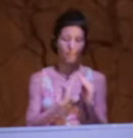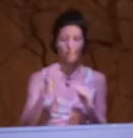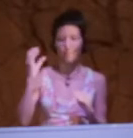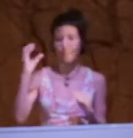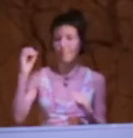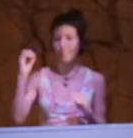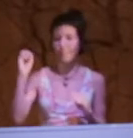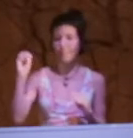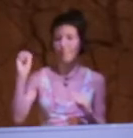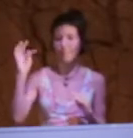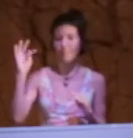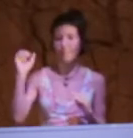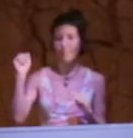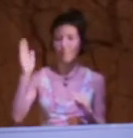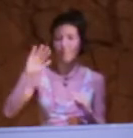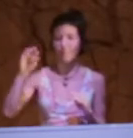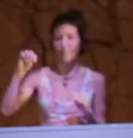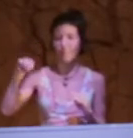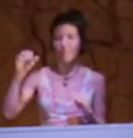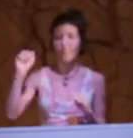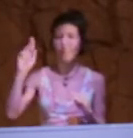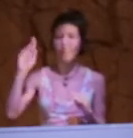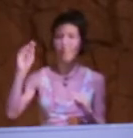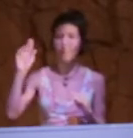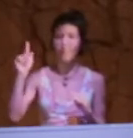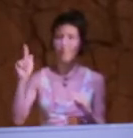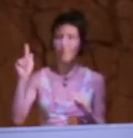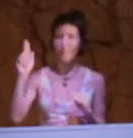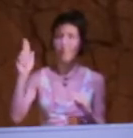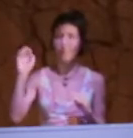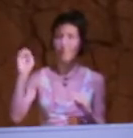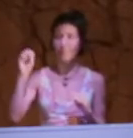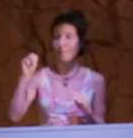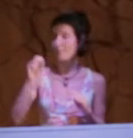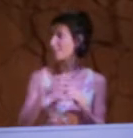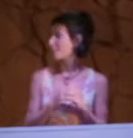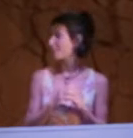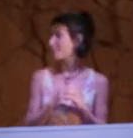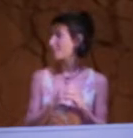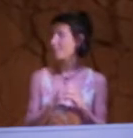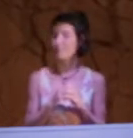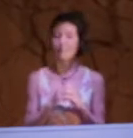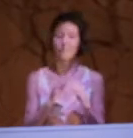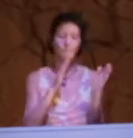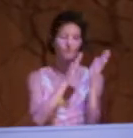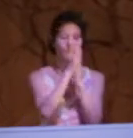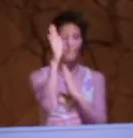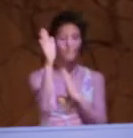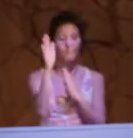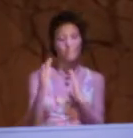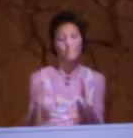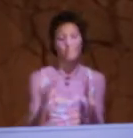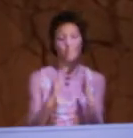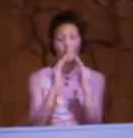Minas Gerais, vou atrás de estudar. Até então eu era ainda Josias Marinho de